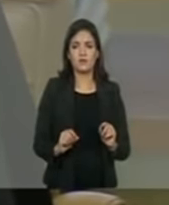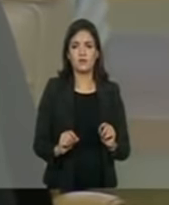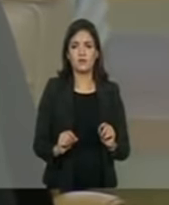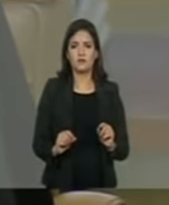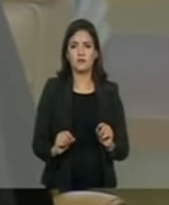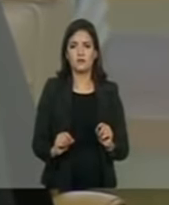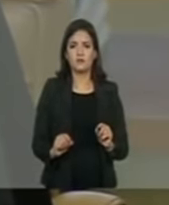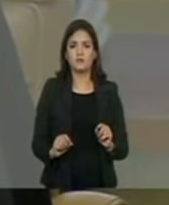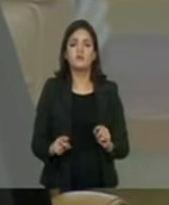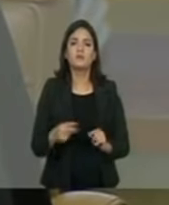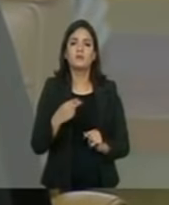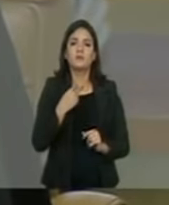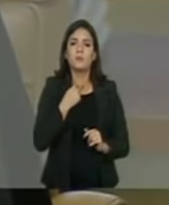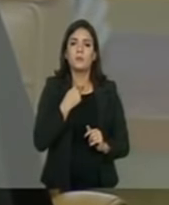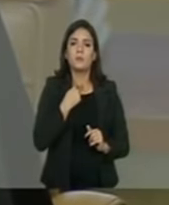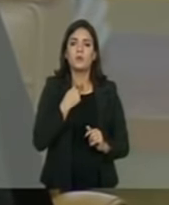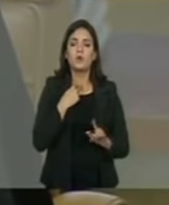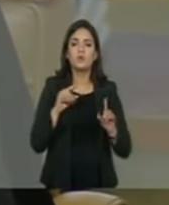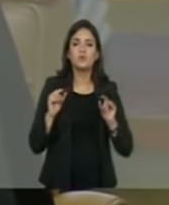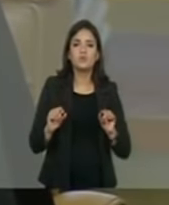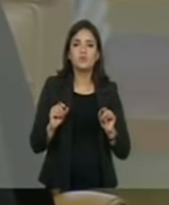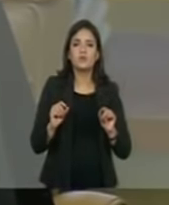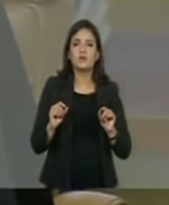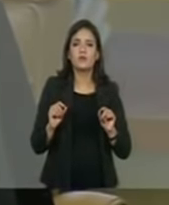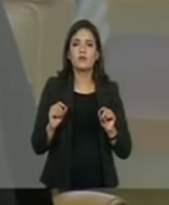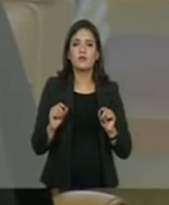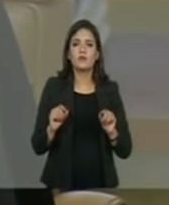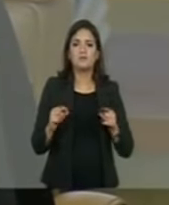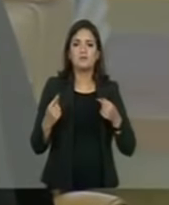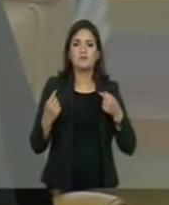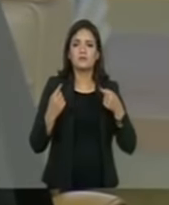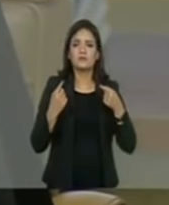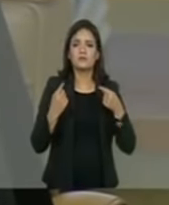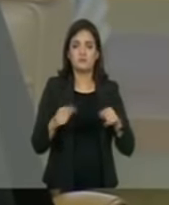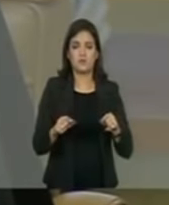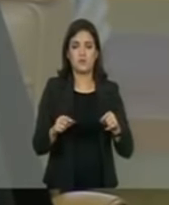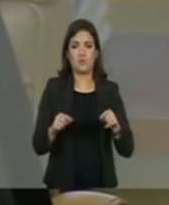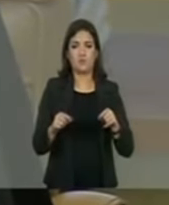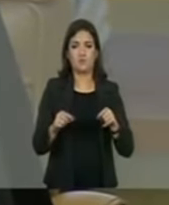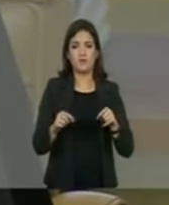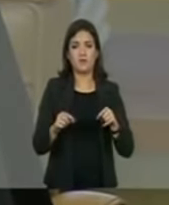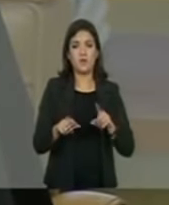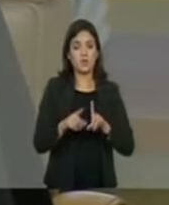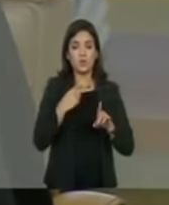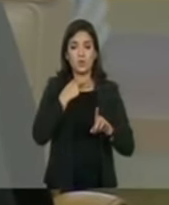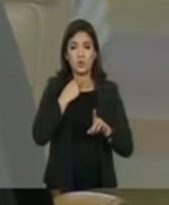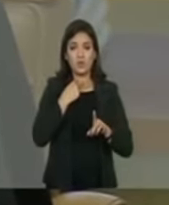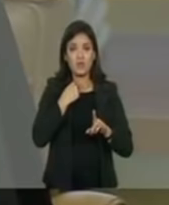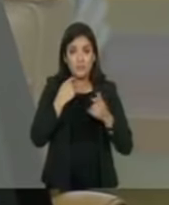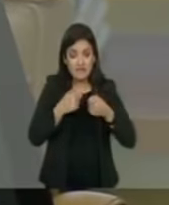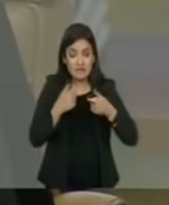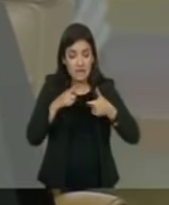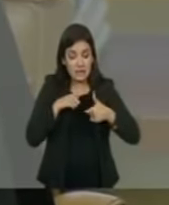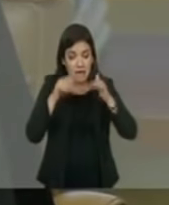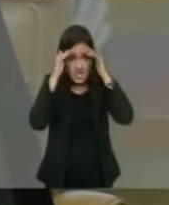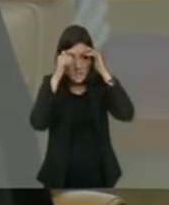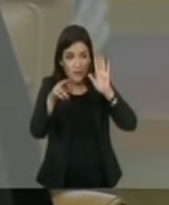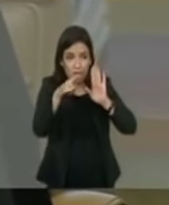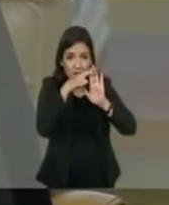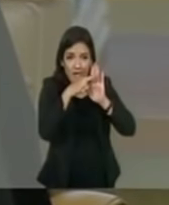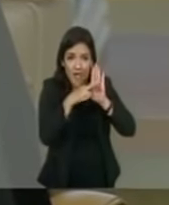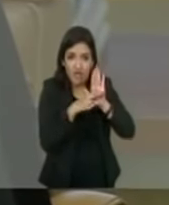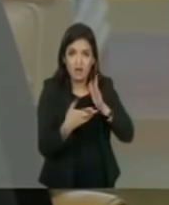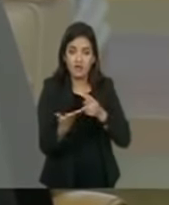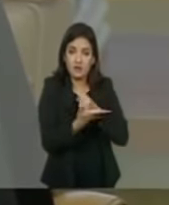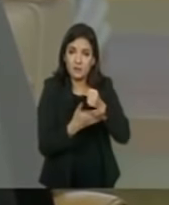modo cego nas timbu adquirir uma reação pautada por revers e por princípios que